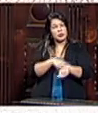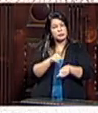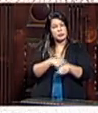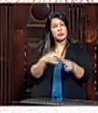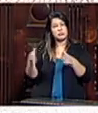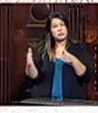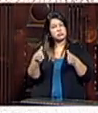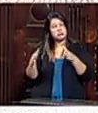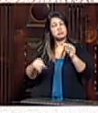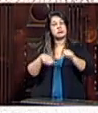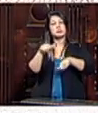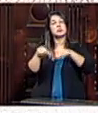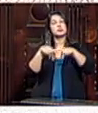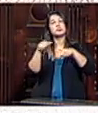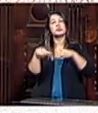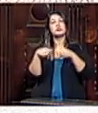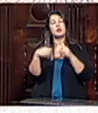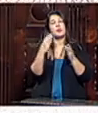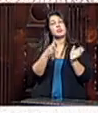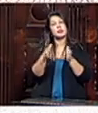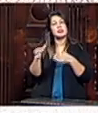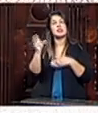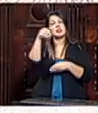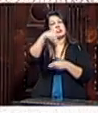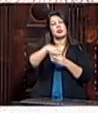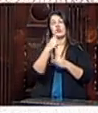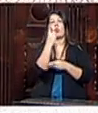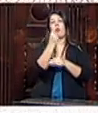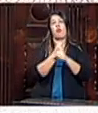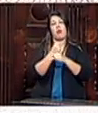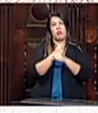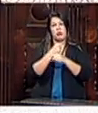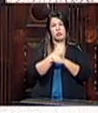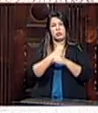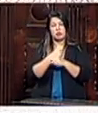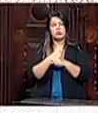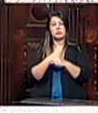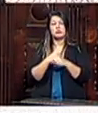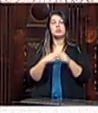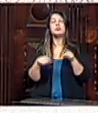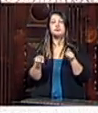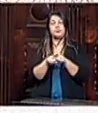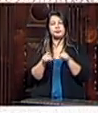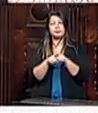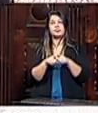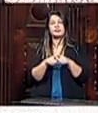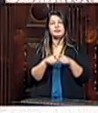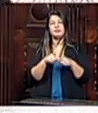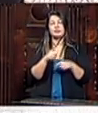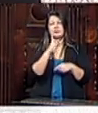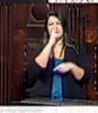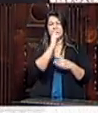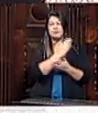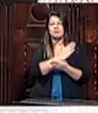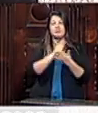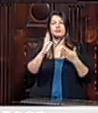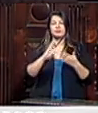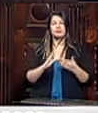do processo eleitoral, que é o prazo de 1 ano. Fazer antes disso também é outro golpe constitucional e